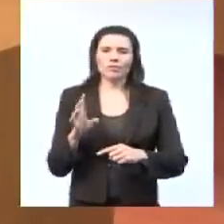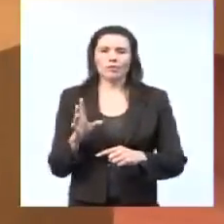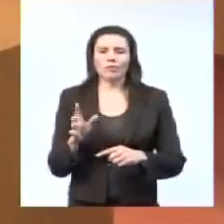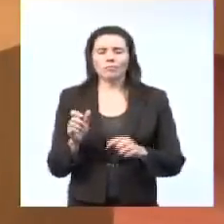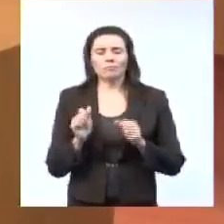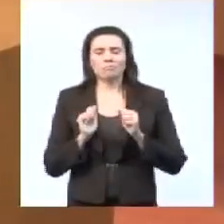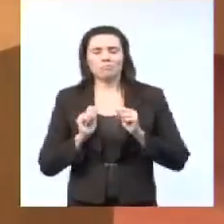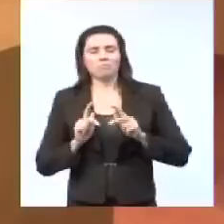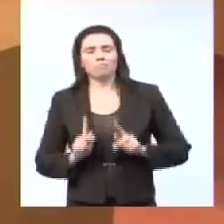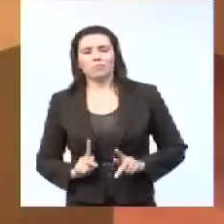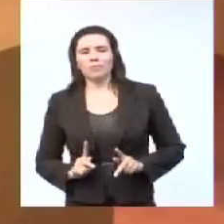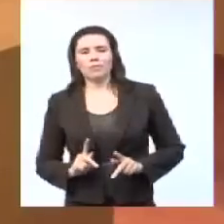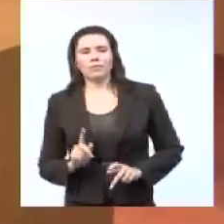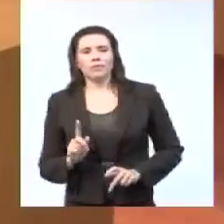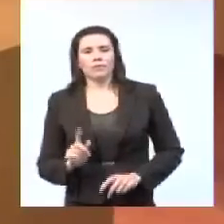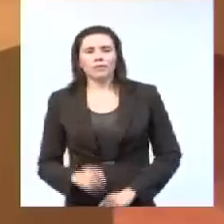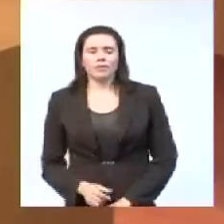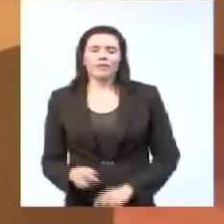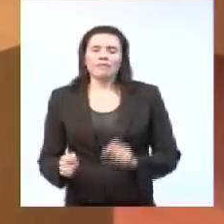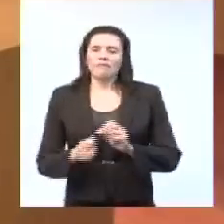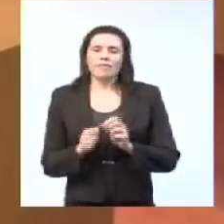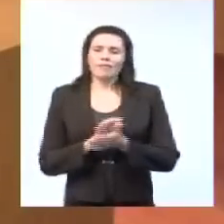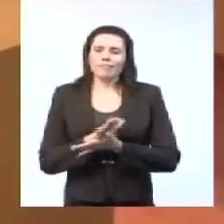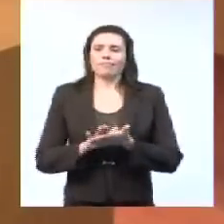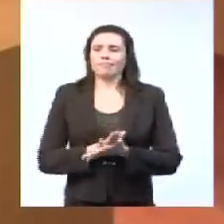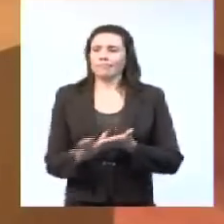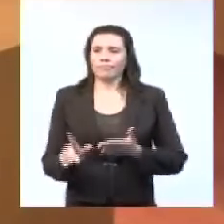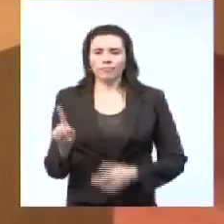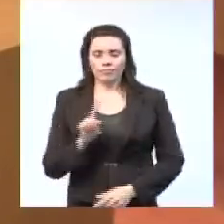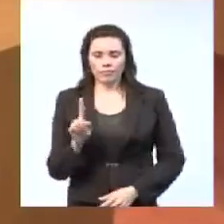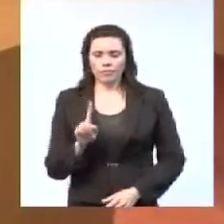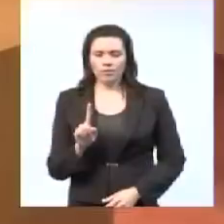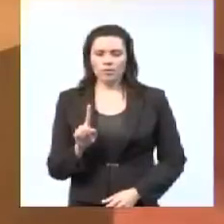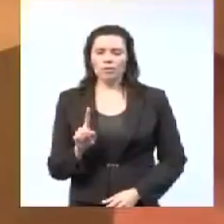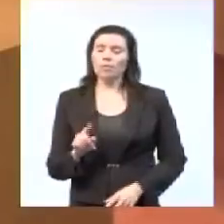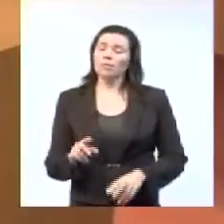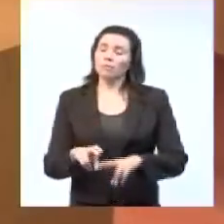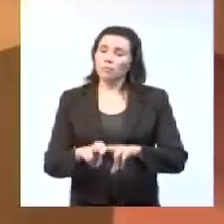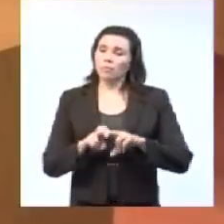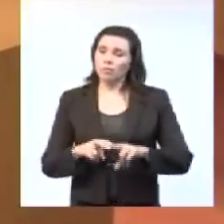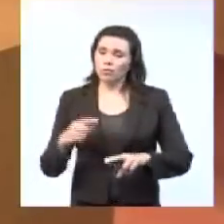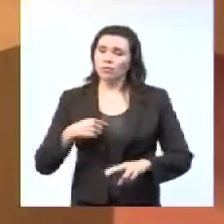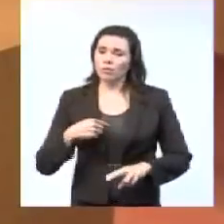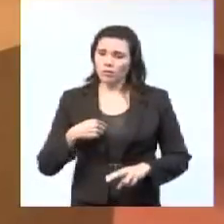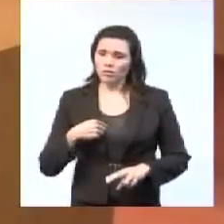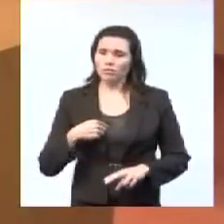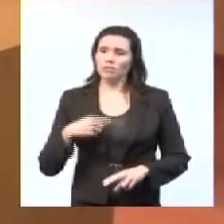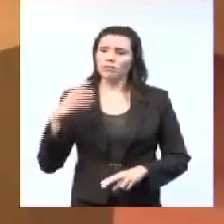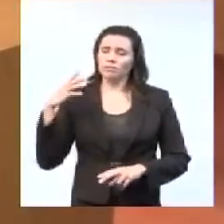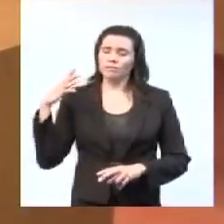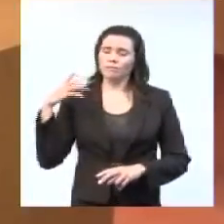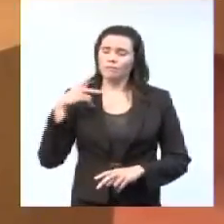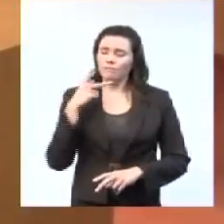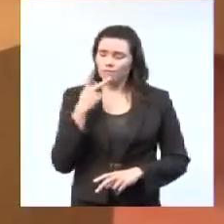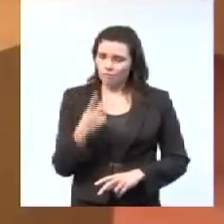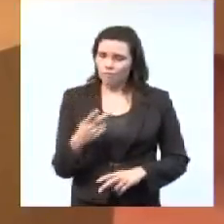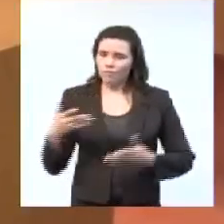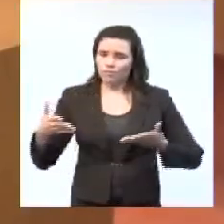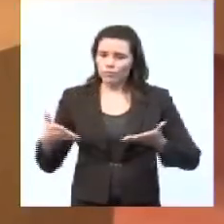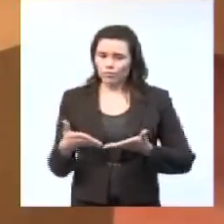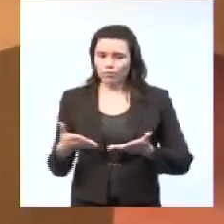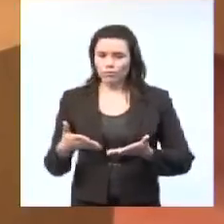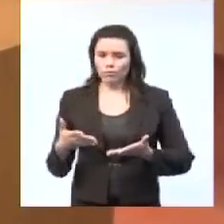Por isso, eu me sinto com muita autoridade em falar em nome do partido. E hoje, graças a Deus e com a ajuda do povo do Maranhão, eu tenho a